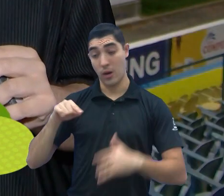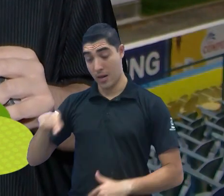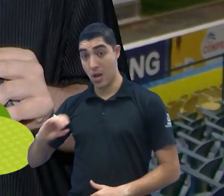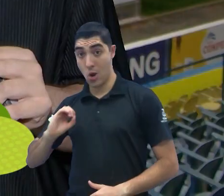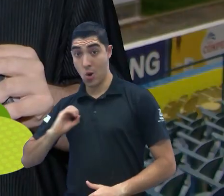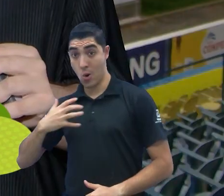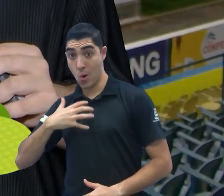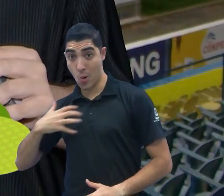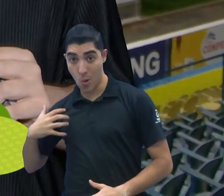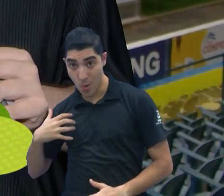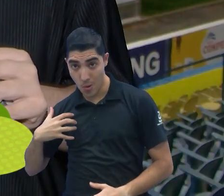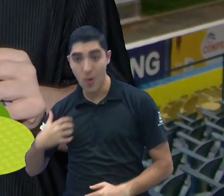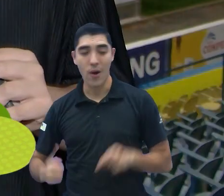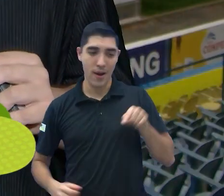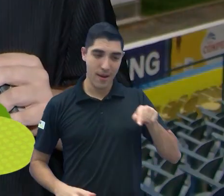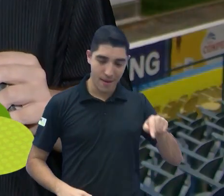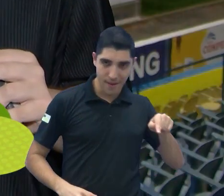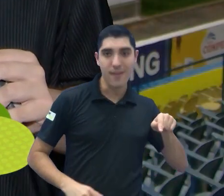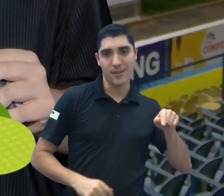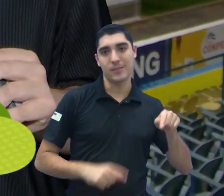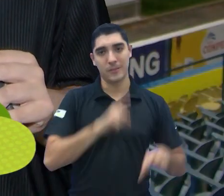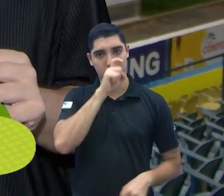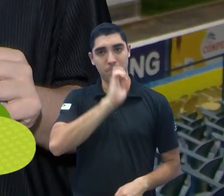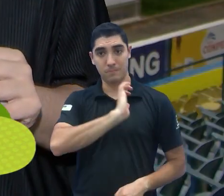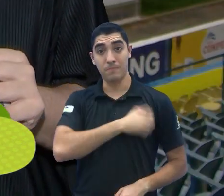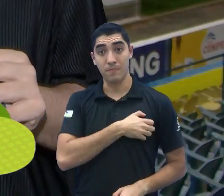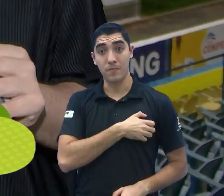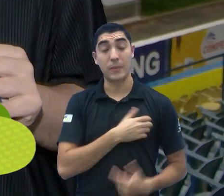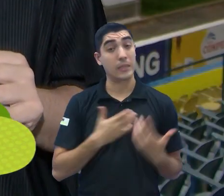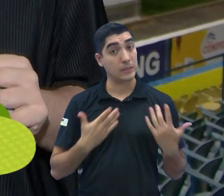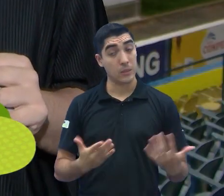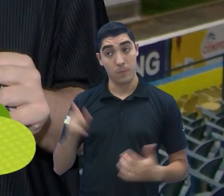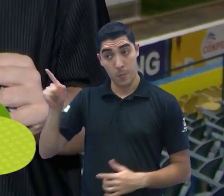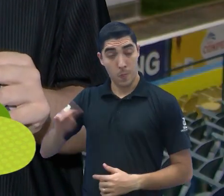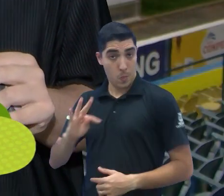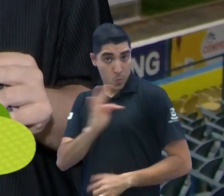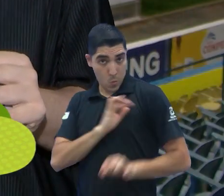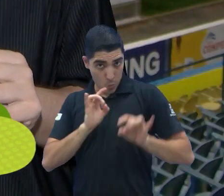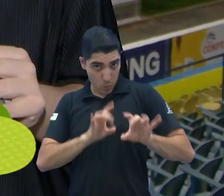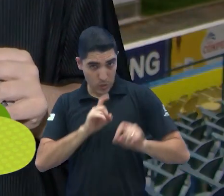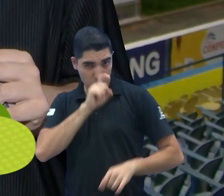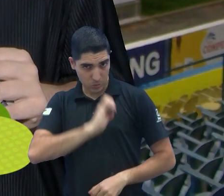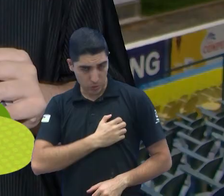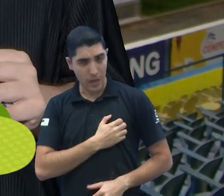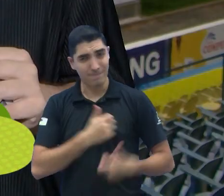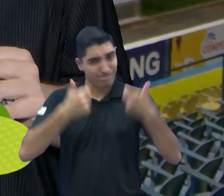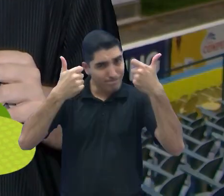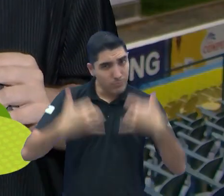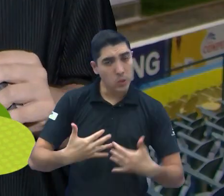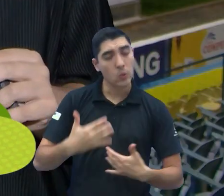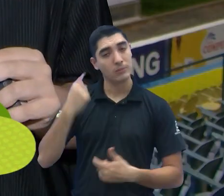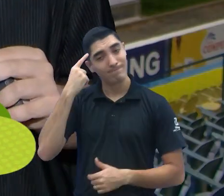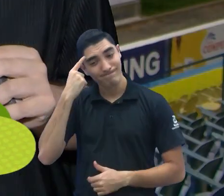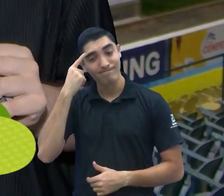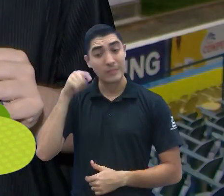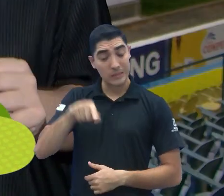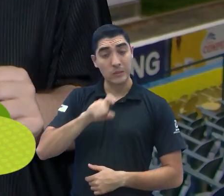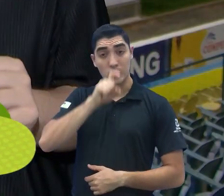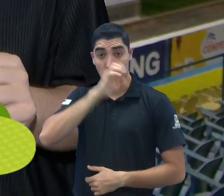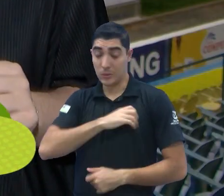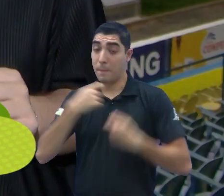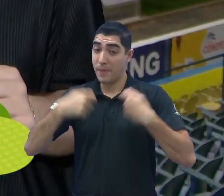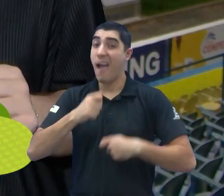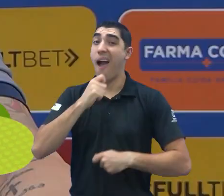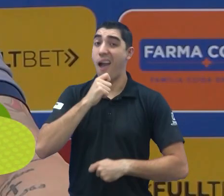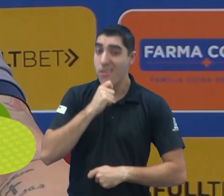se chama Osasco. Para o treinador Marcelo Marelli, ainda existem muitos pontos para serem aprimorados para as próximas partidas da